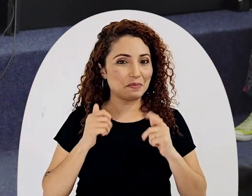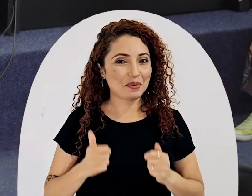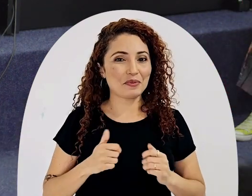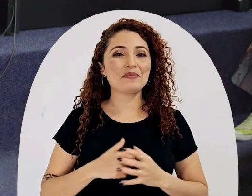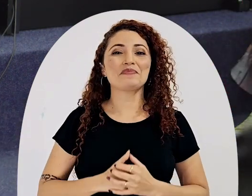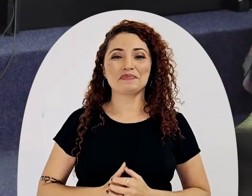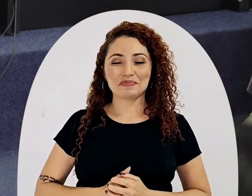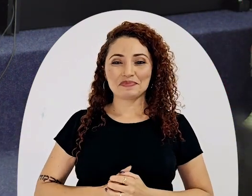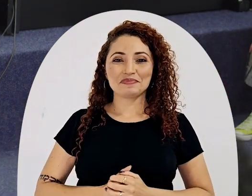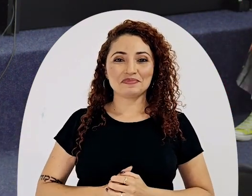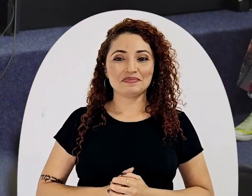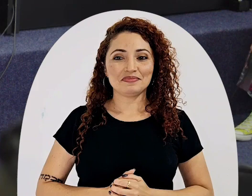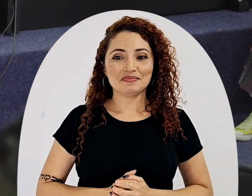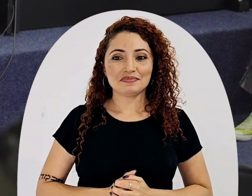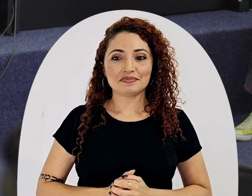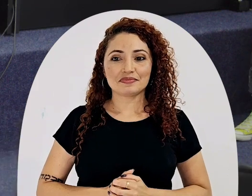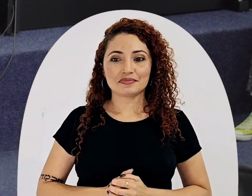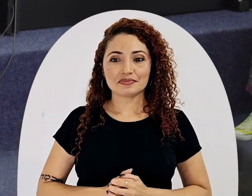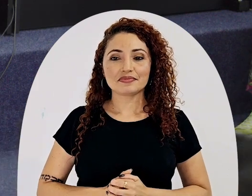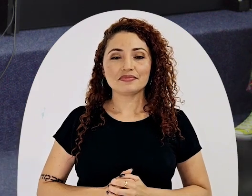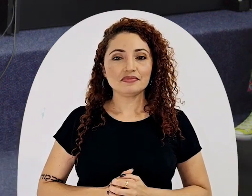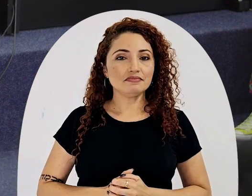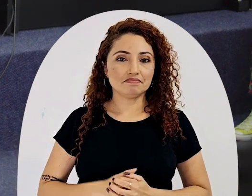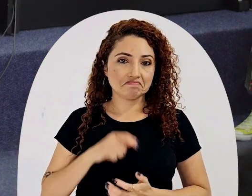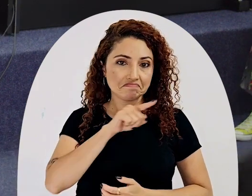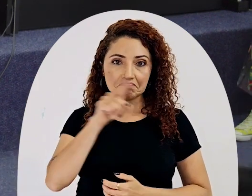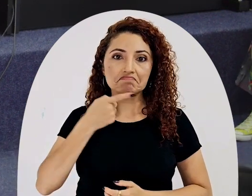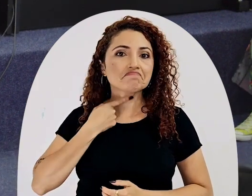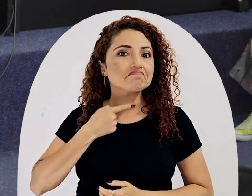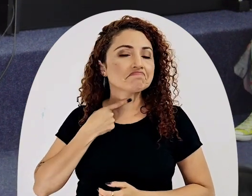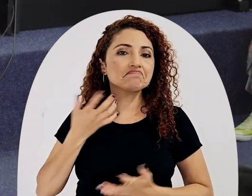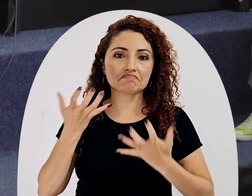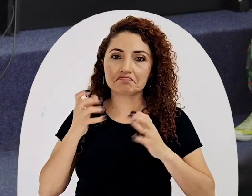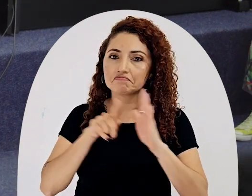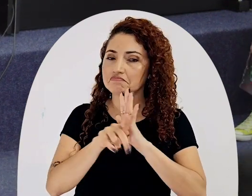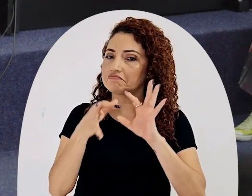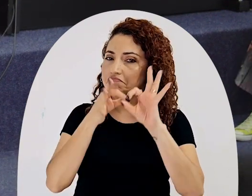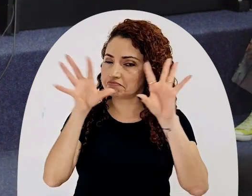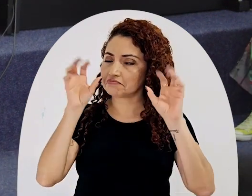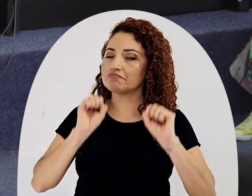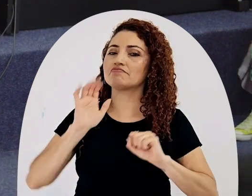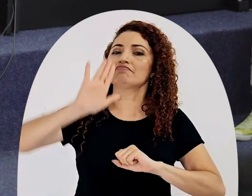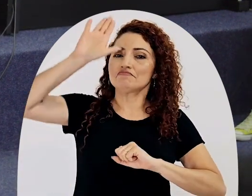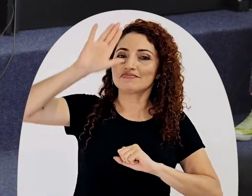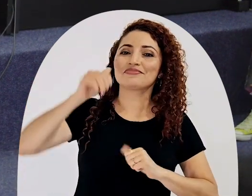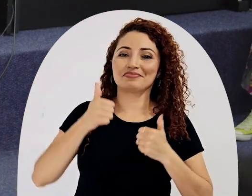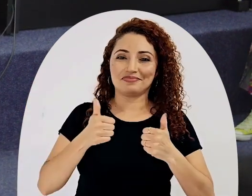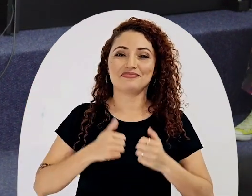aí para falar, tá bom? Pode falar quando vocês quiserem perguntar alguma coisa, tá?